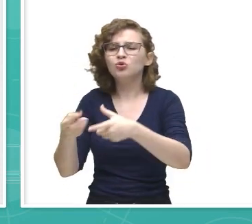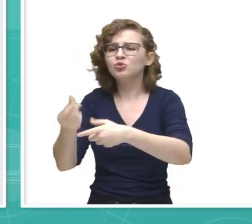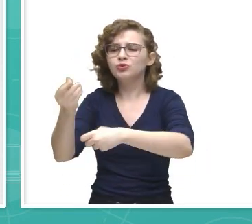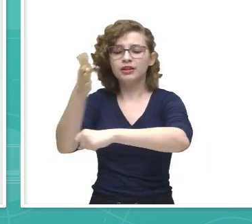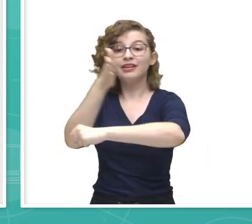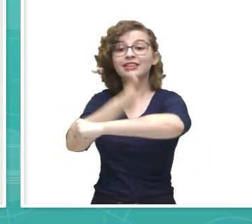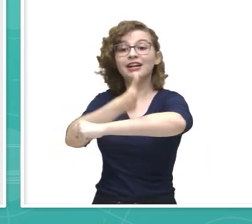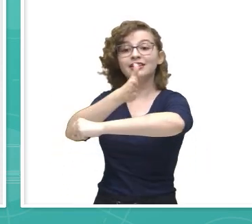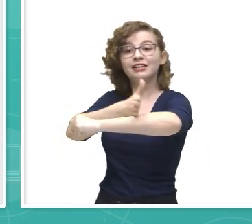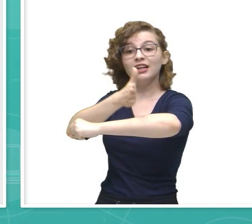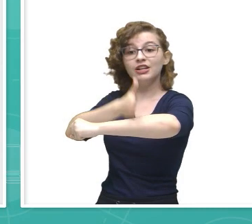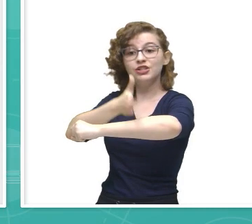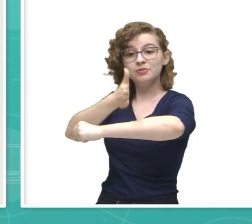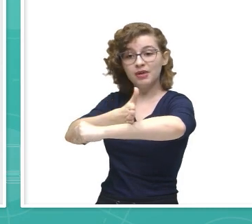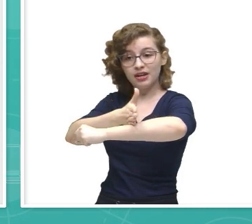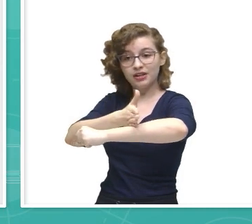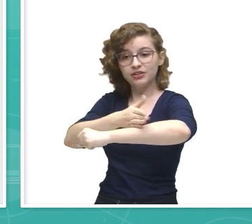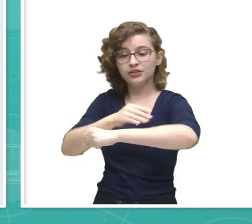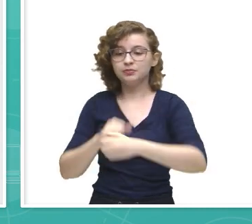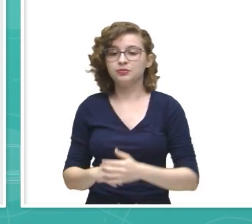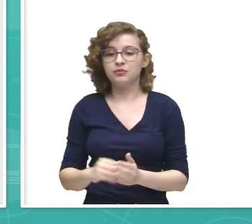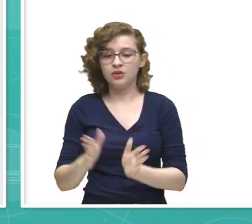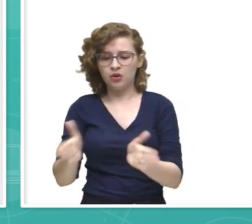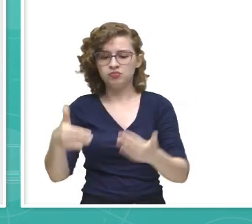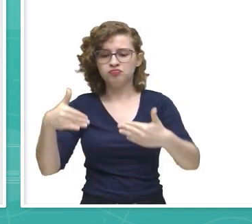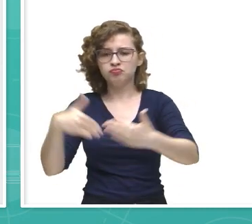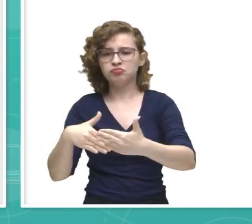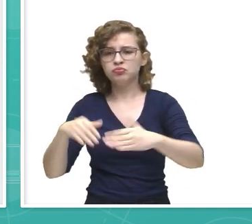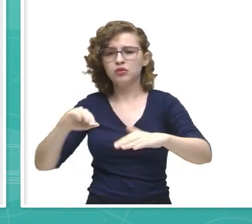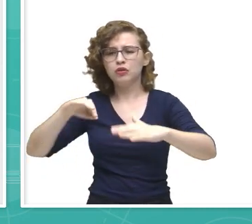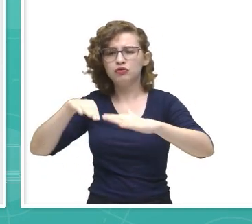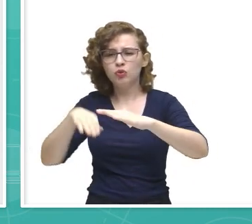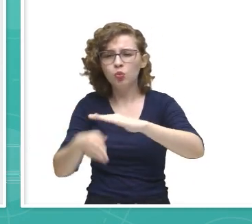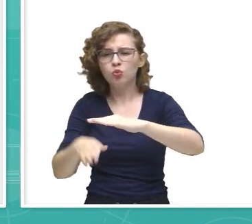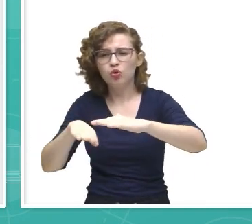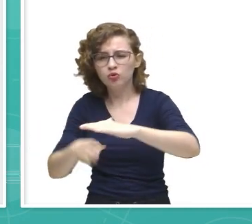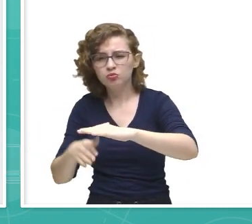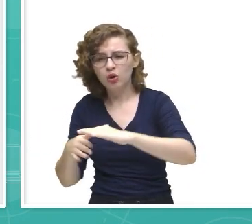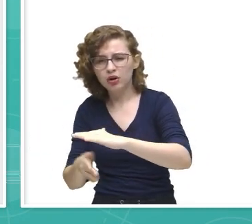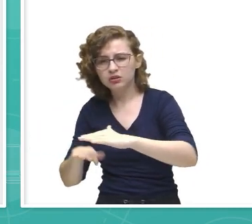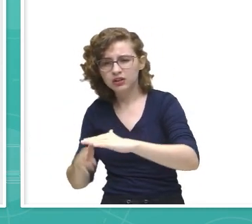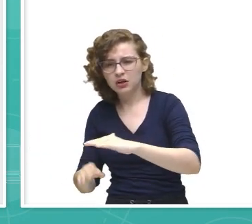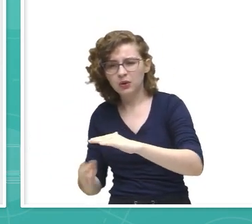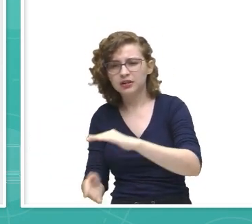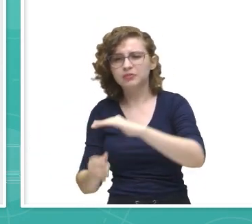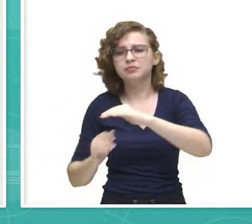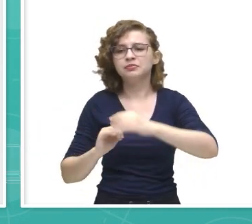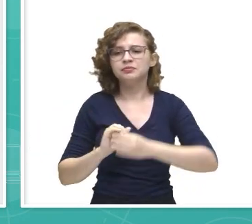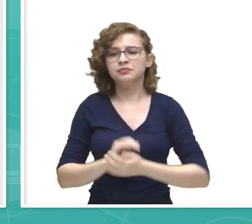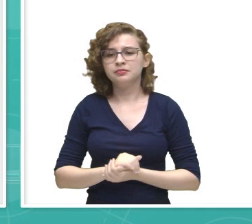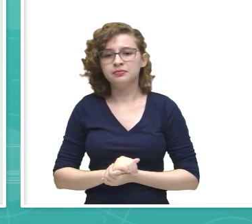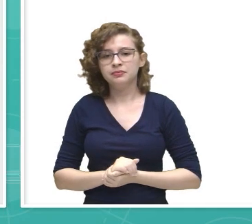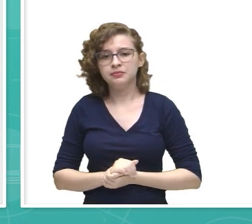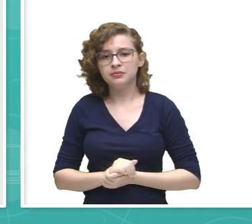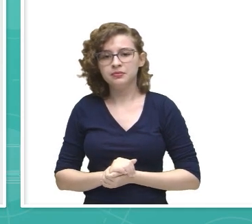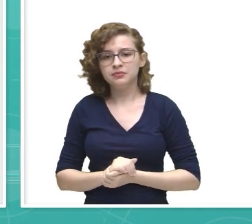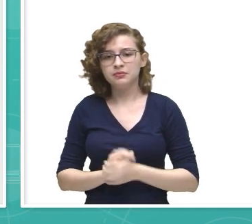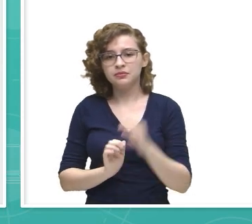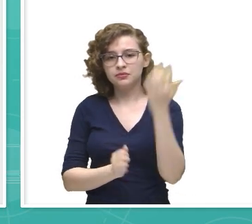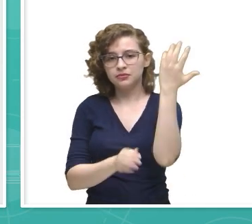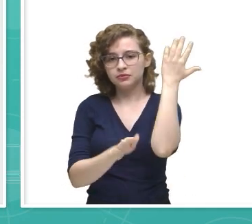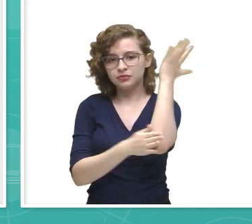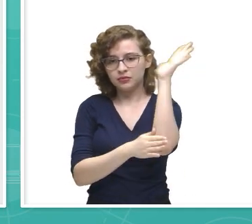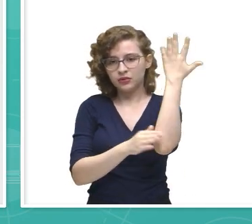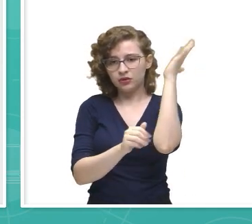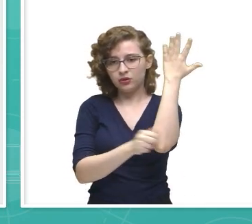era um galpão, um armazém, utilizado para guardar o pau-brasil e outras